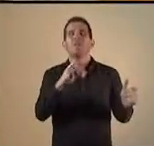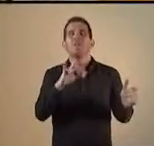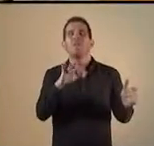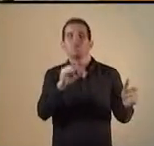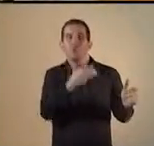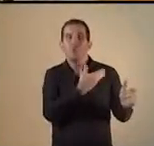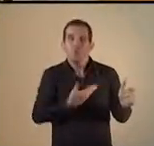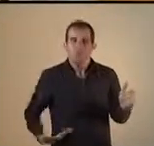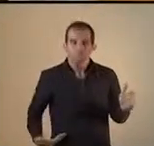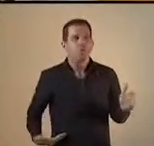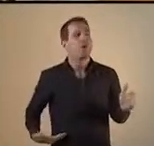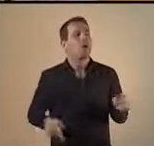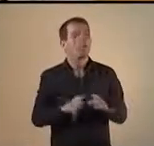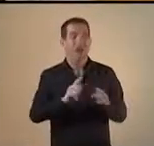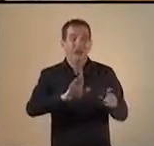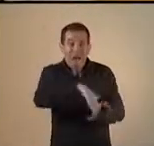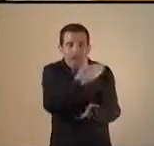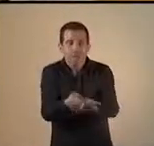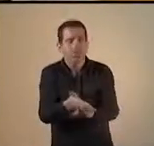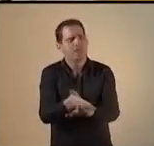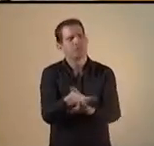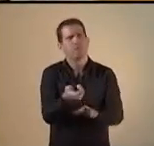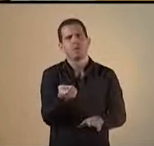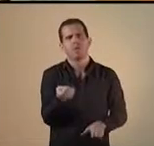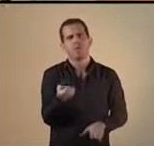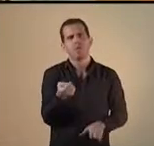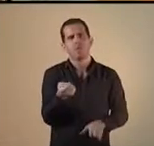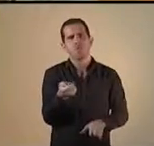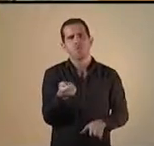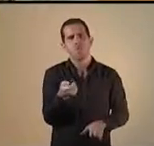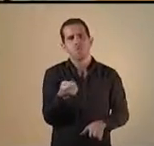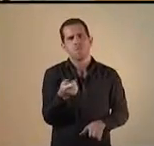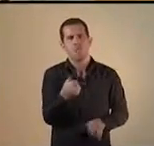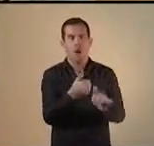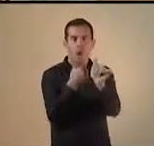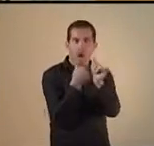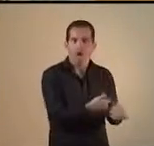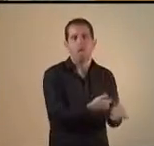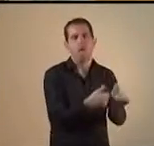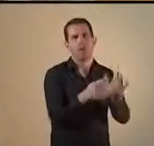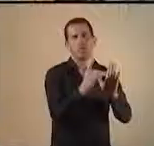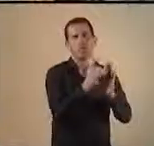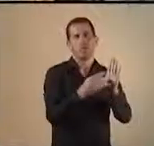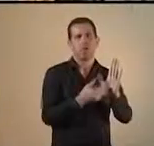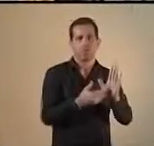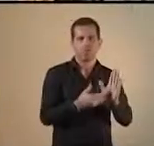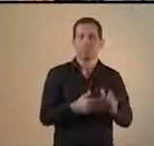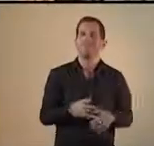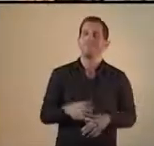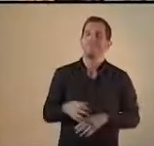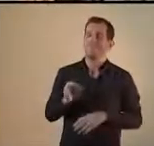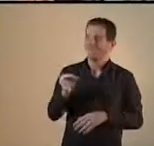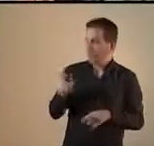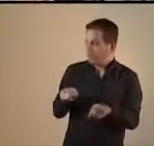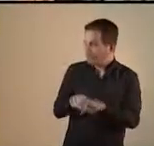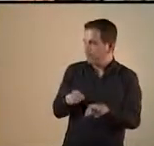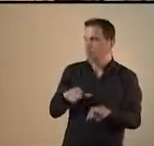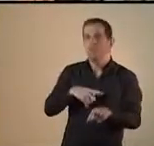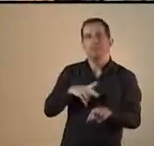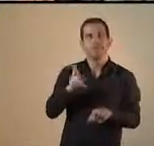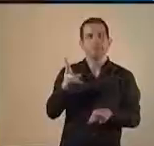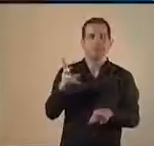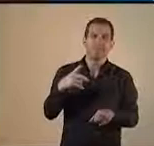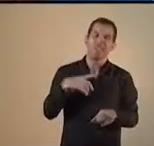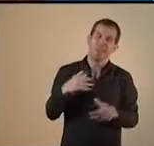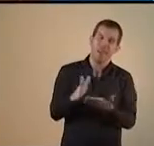até agora são poucos espaços que estão seguindo a risca. O Brasil, a gente sempre tem aquela famosa história, a lei que